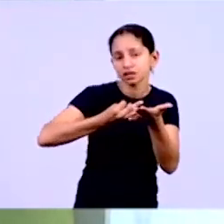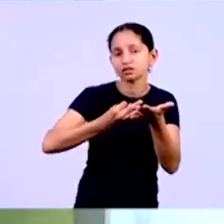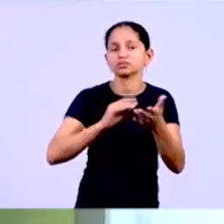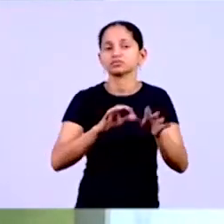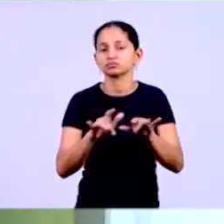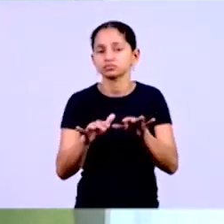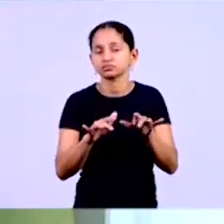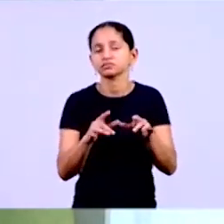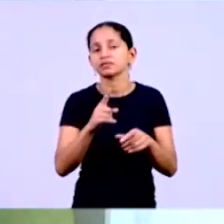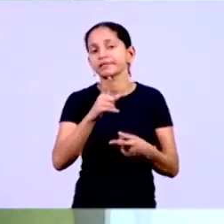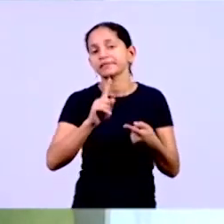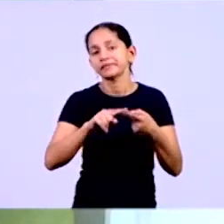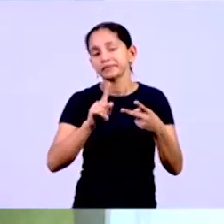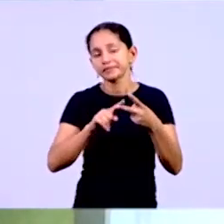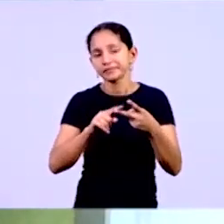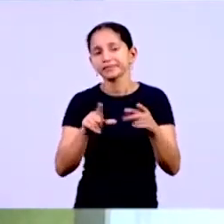você